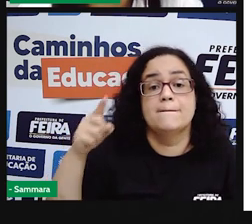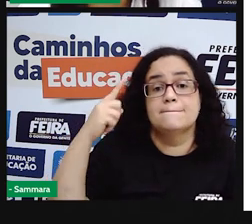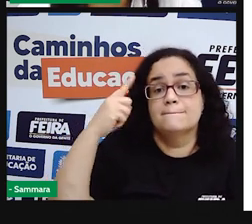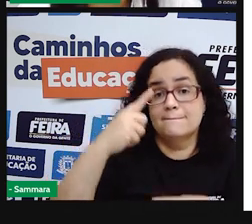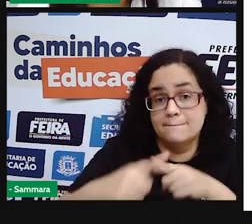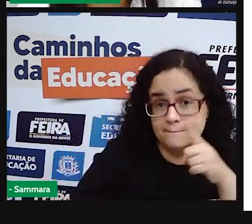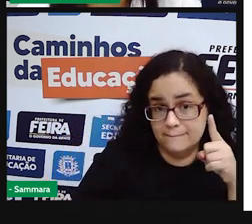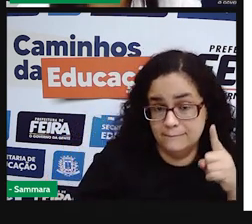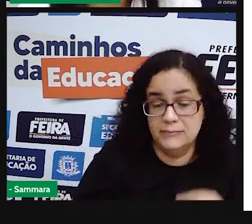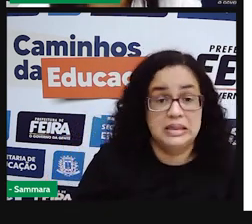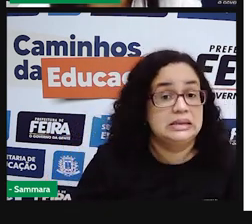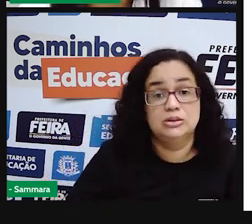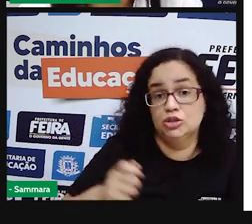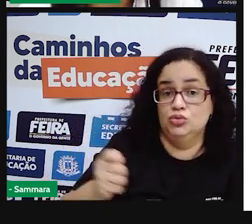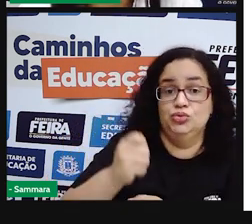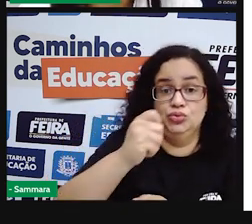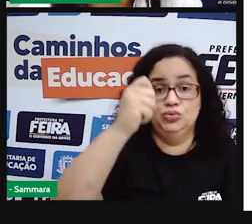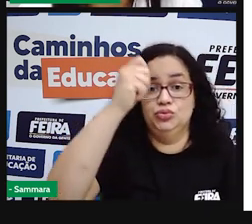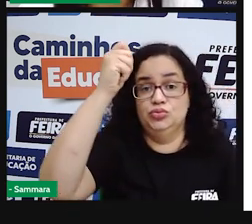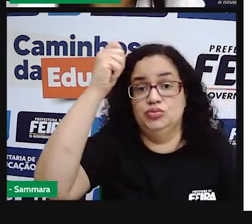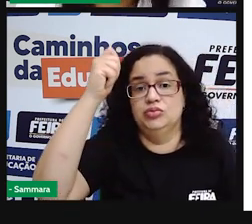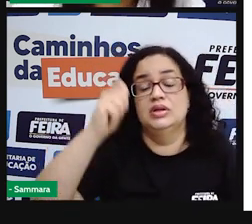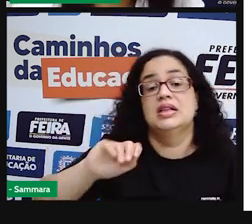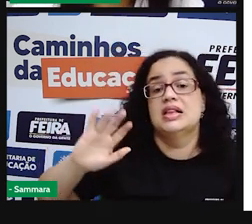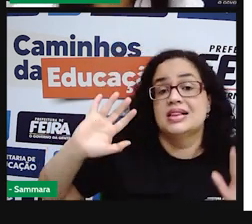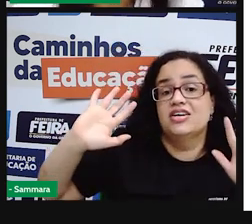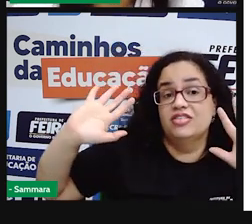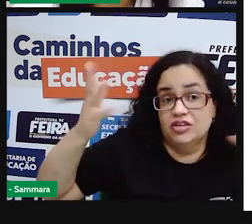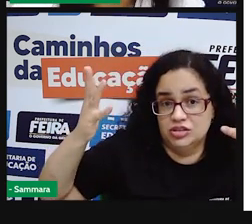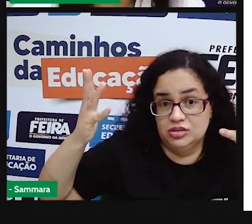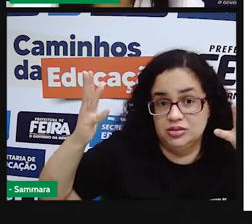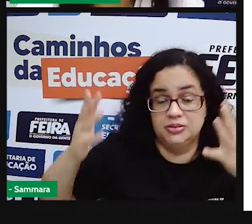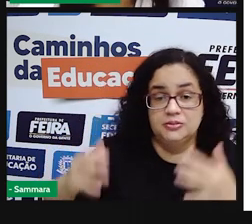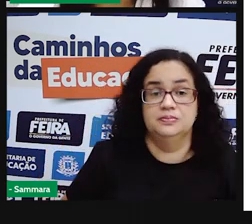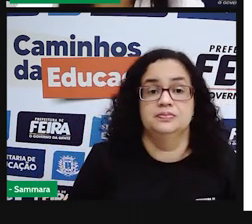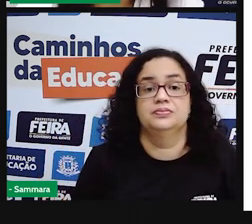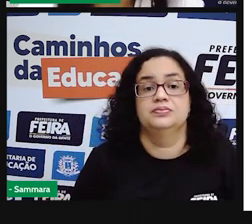não se pode soltar nem nas festas juninas.